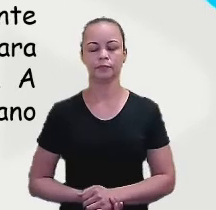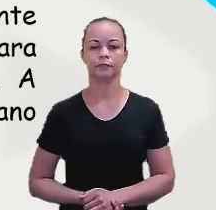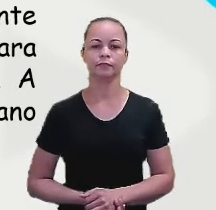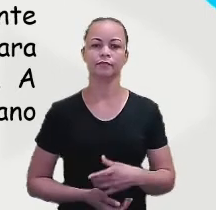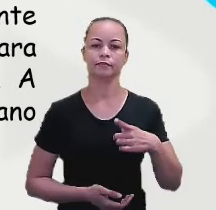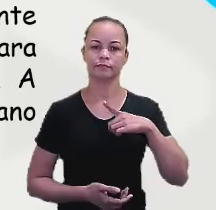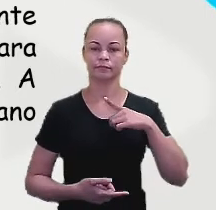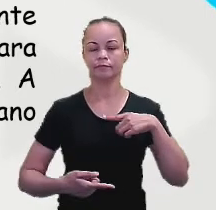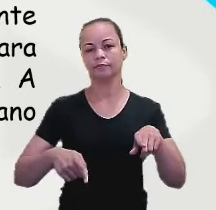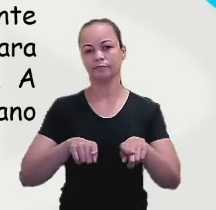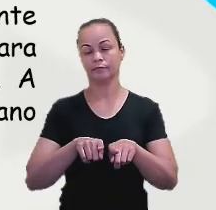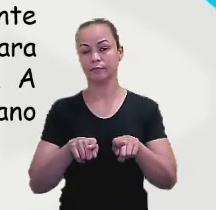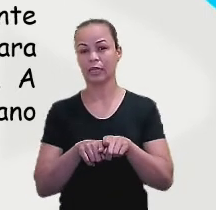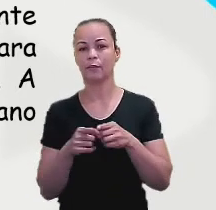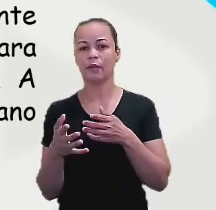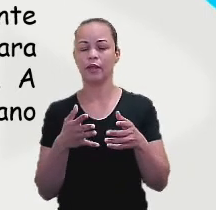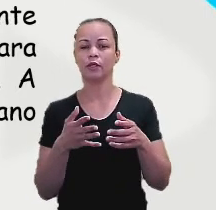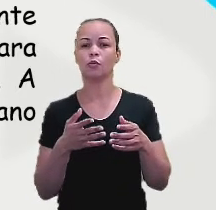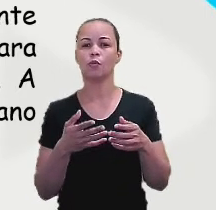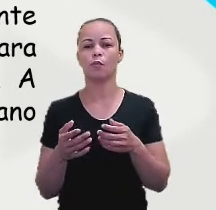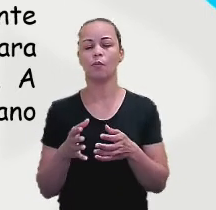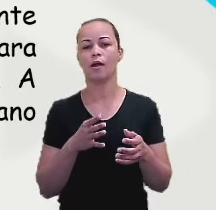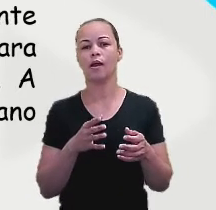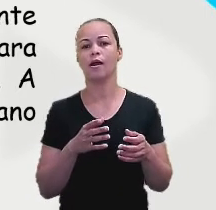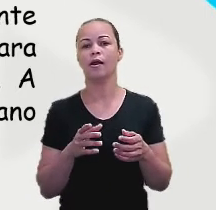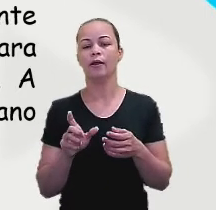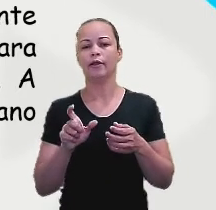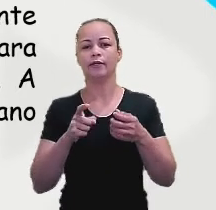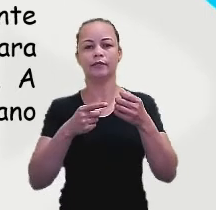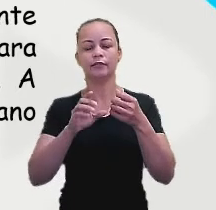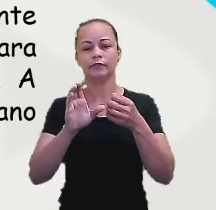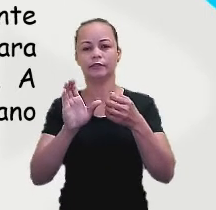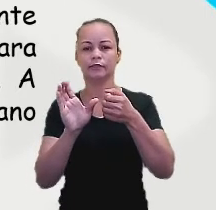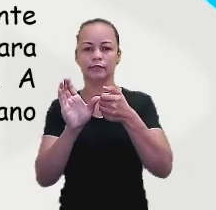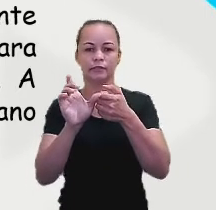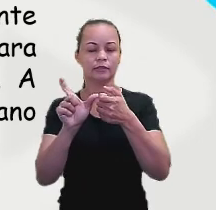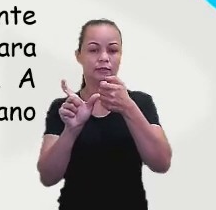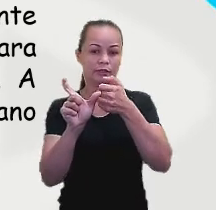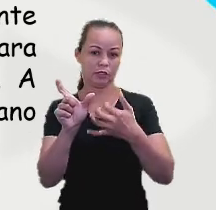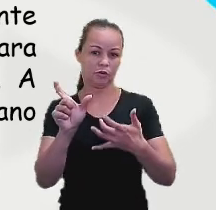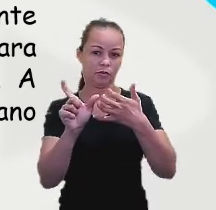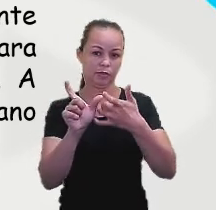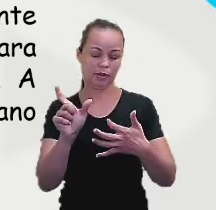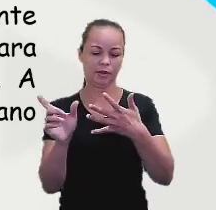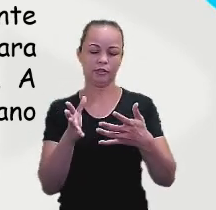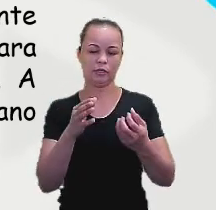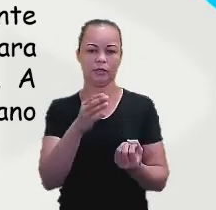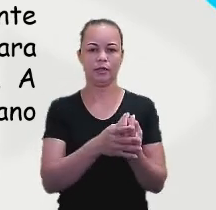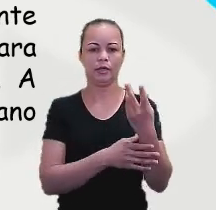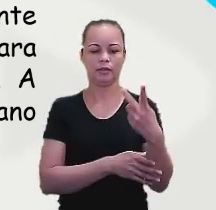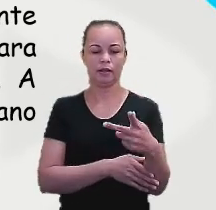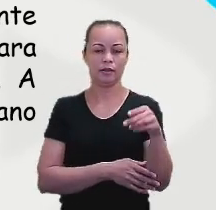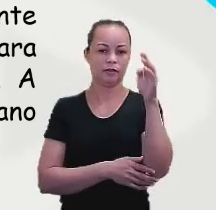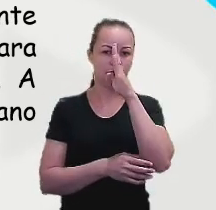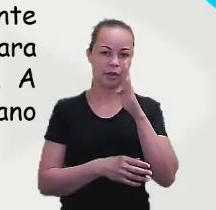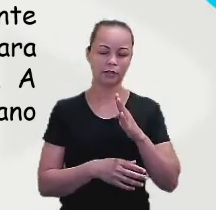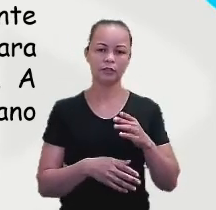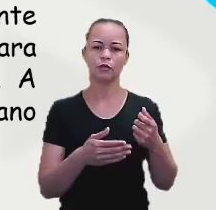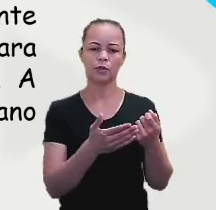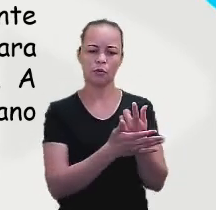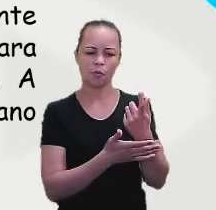Temos também aqui uma enciclopédia. Então, a Barça foi uma enciclopédia criada no Brasil e posteriormente comprada